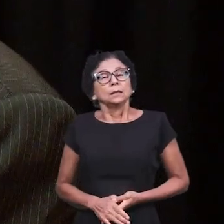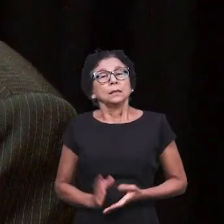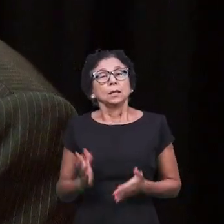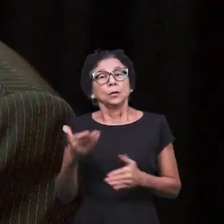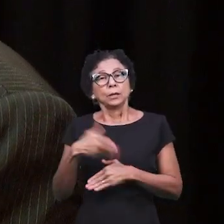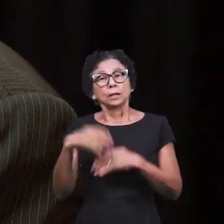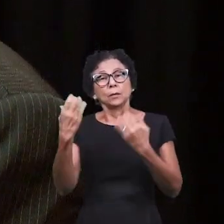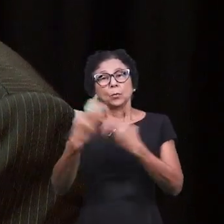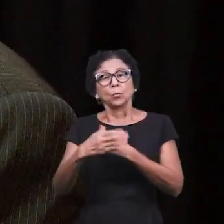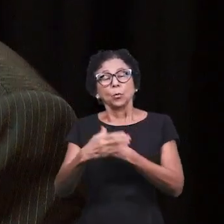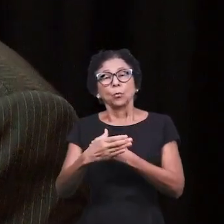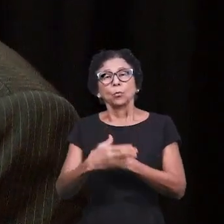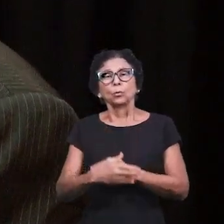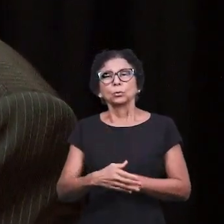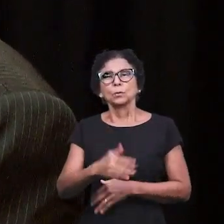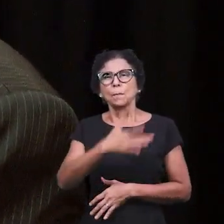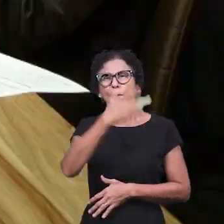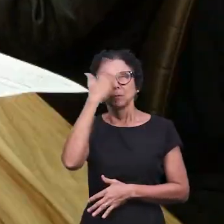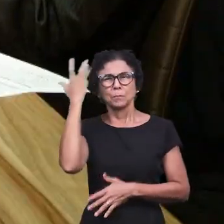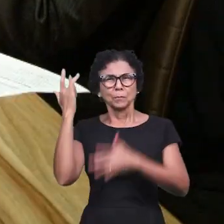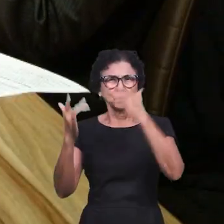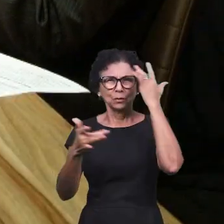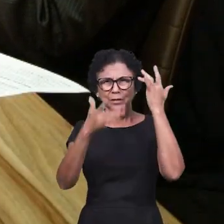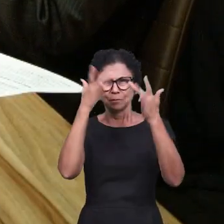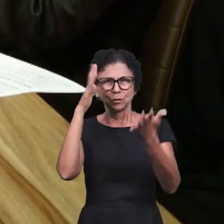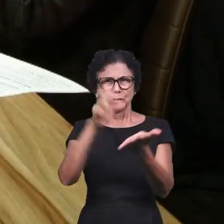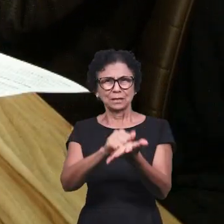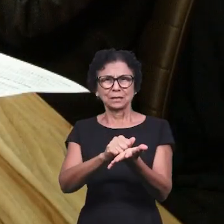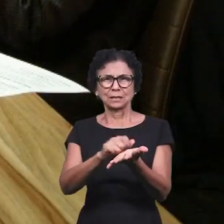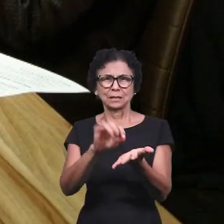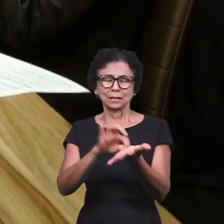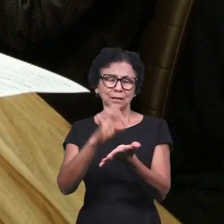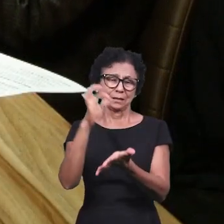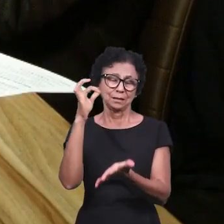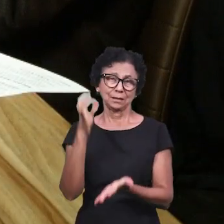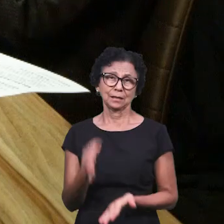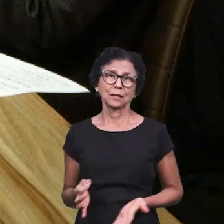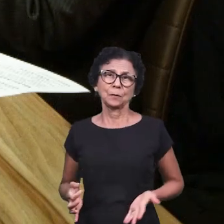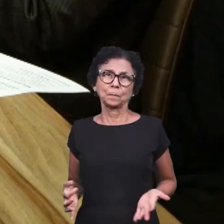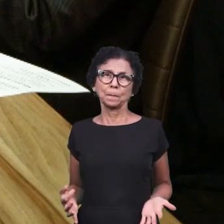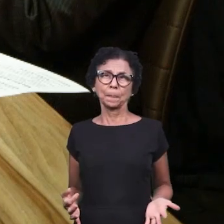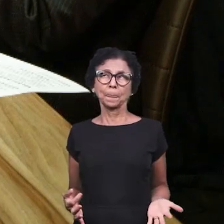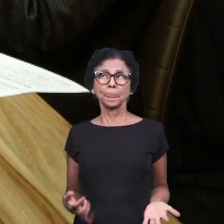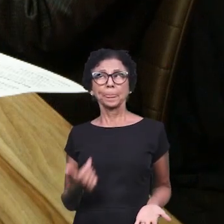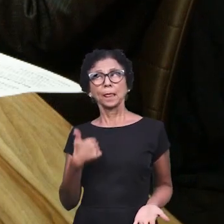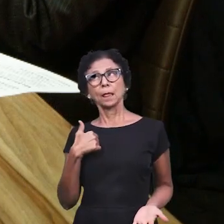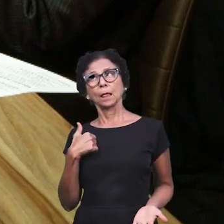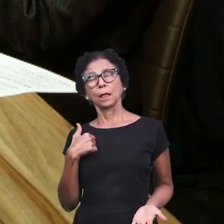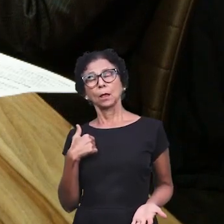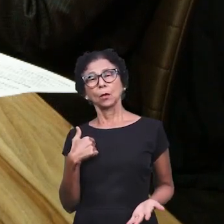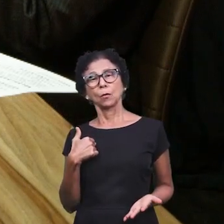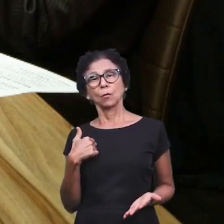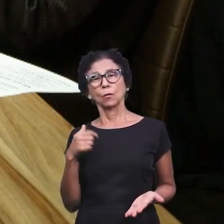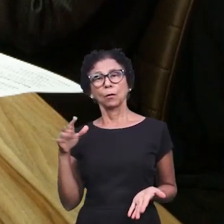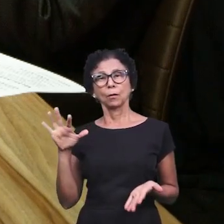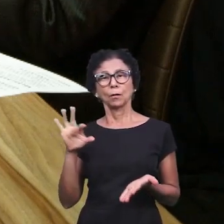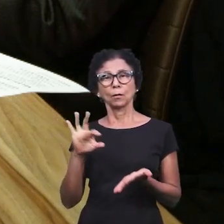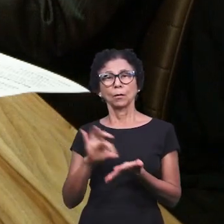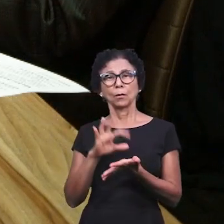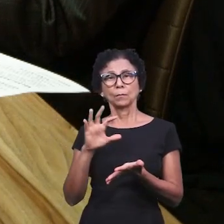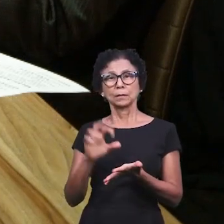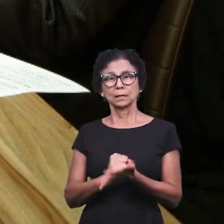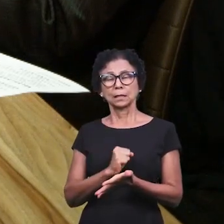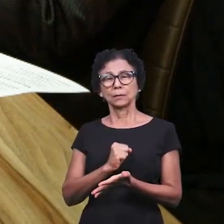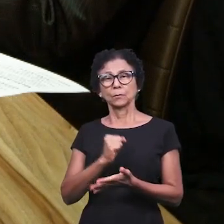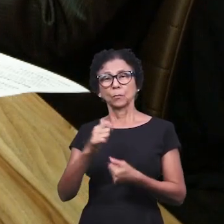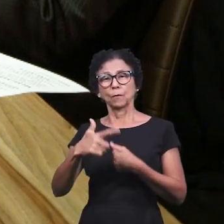Então, Muita gente inscrita, né? Muitos inscritos. Eu me inscrevo para um cargo de analista e me inscrevo para um cargo